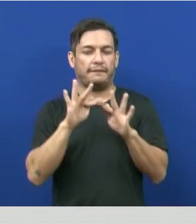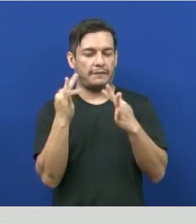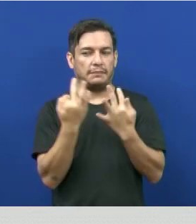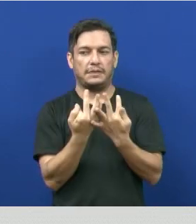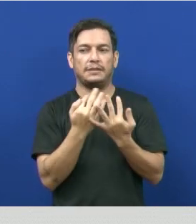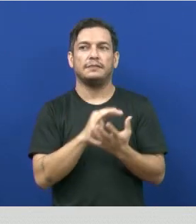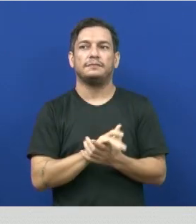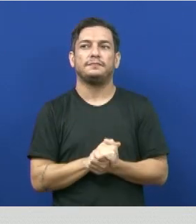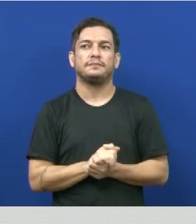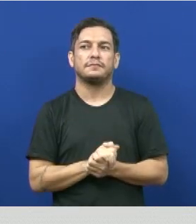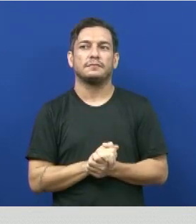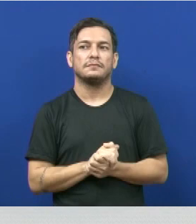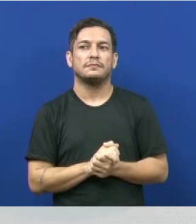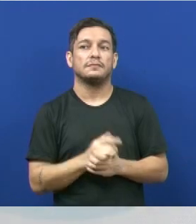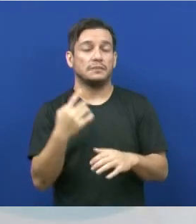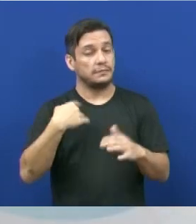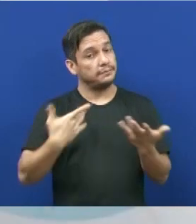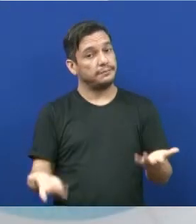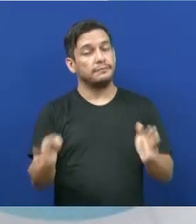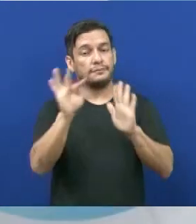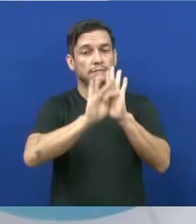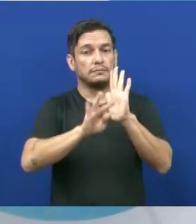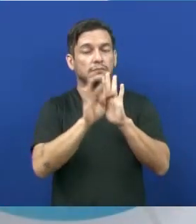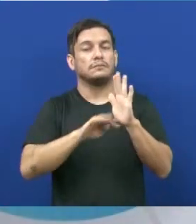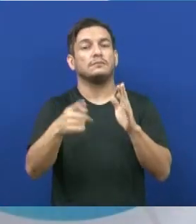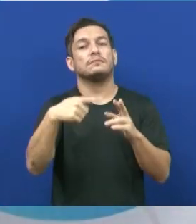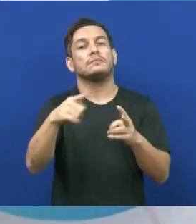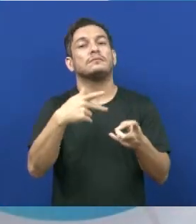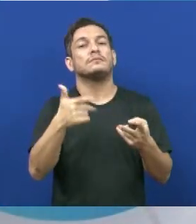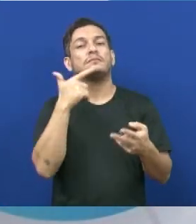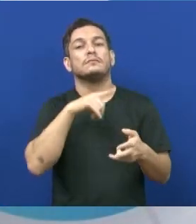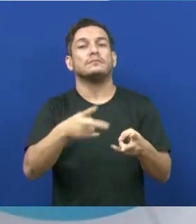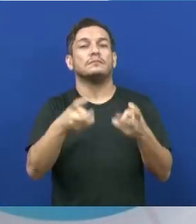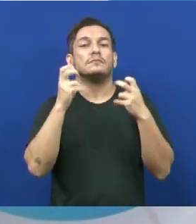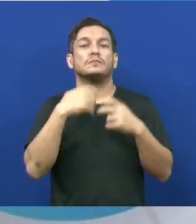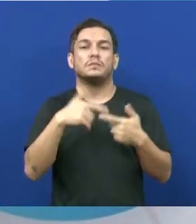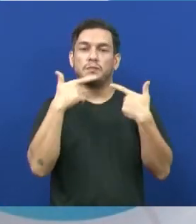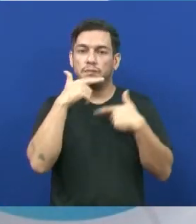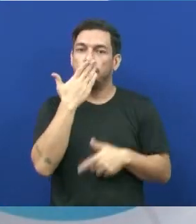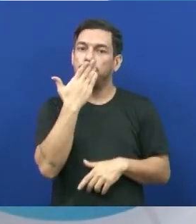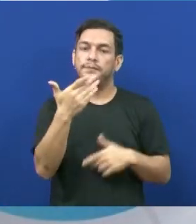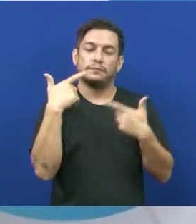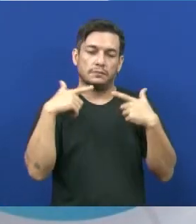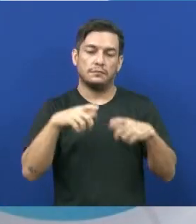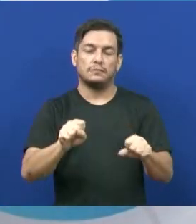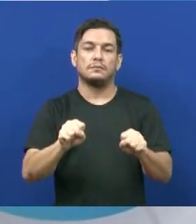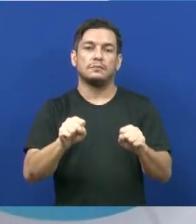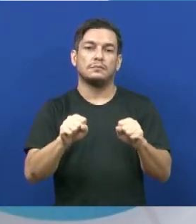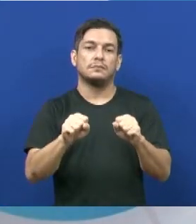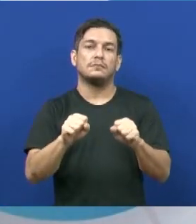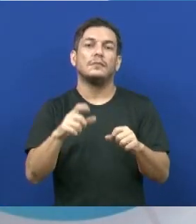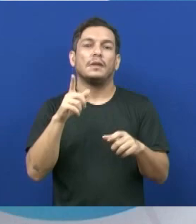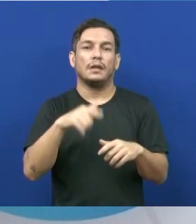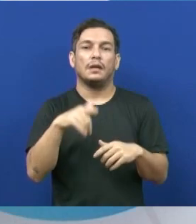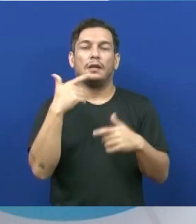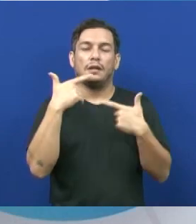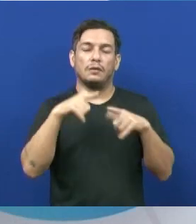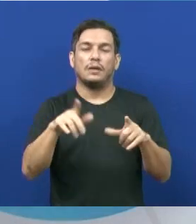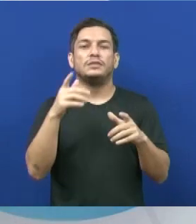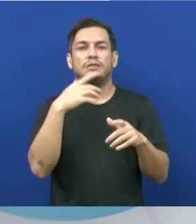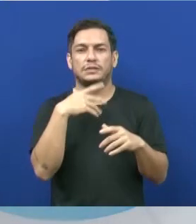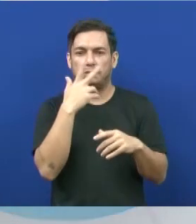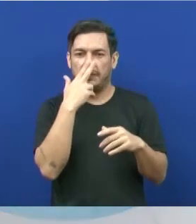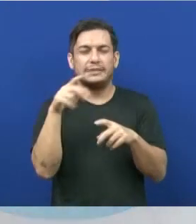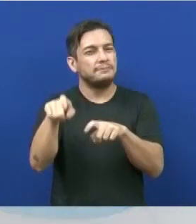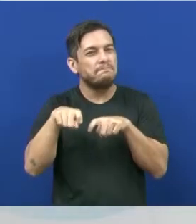nossa família é nesse texto você consegue perceber o tipo de linguagem podem perceber que é uma linguagem mais